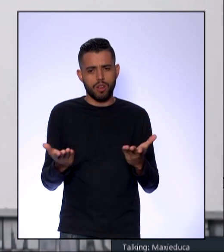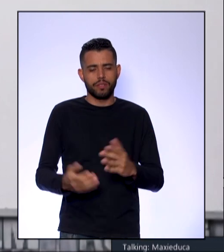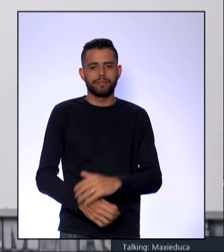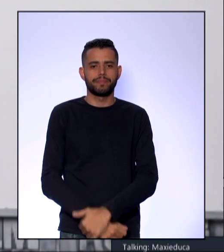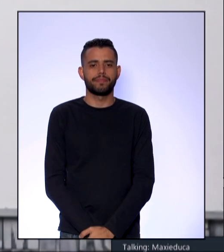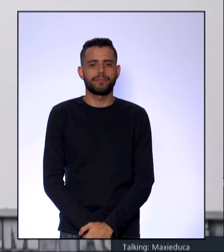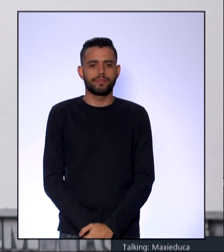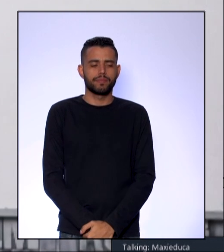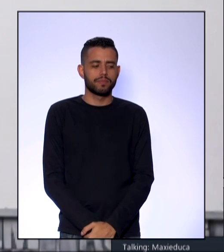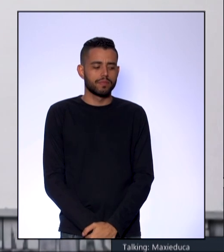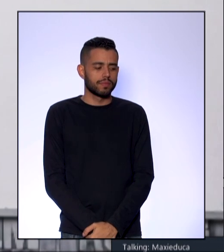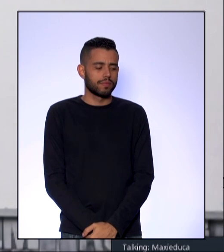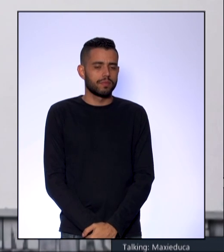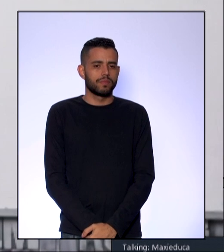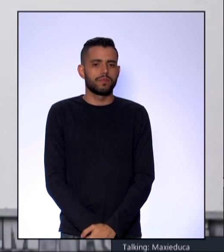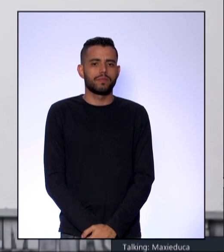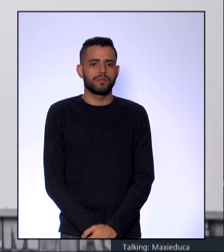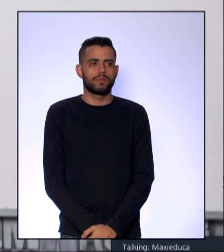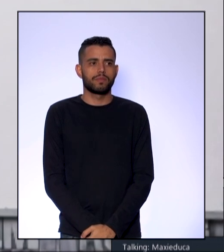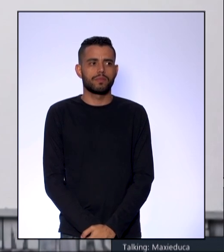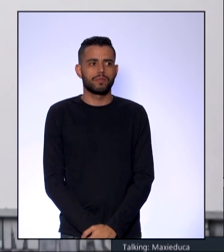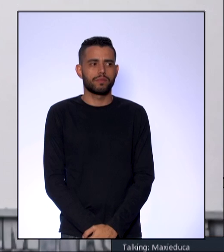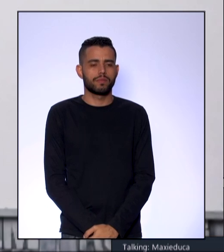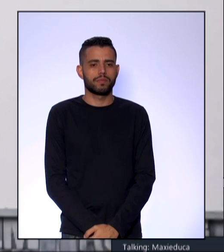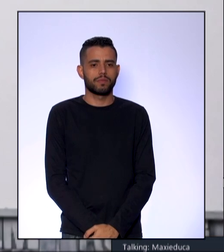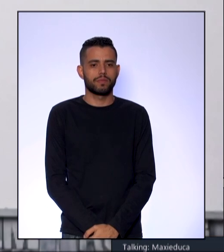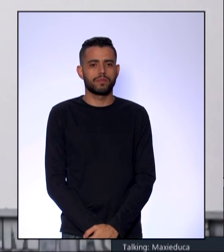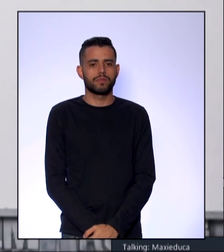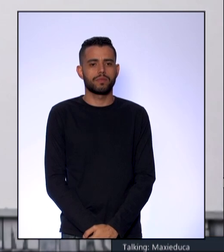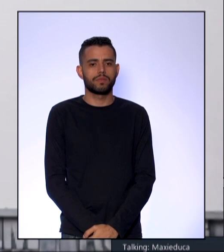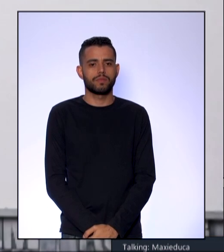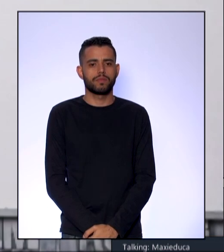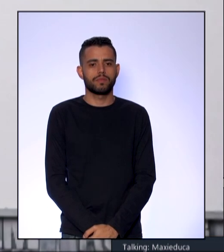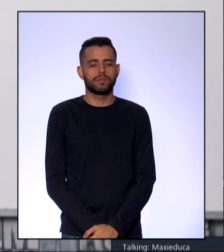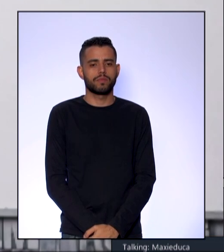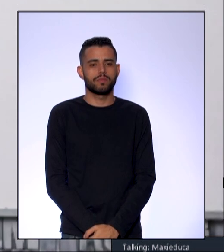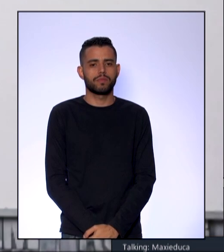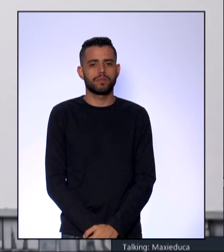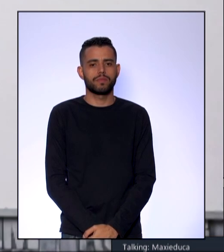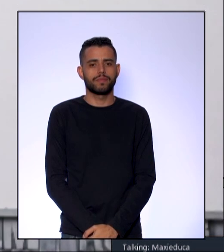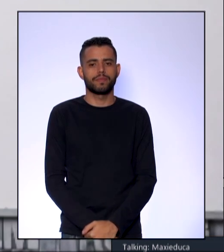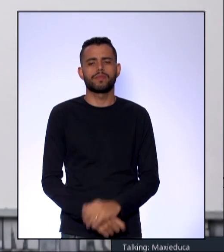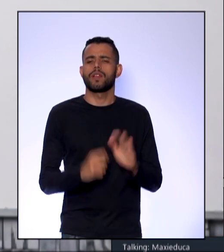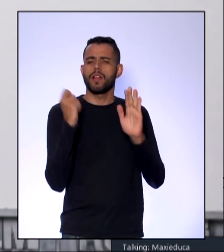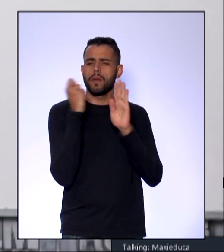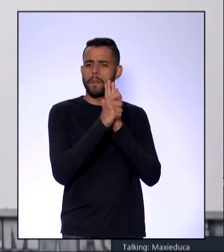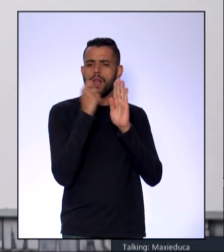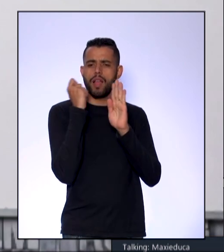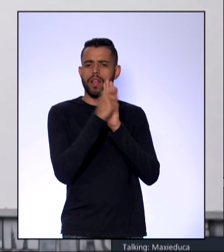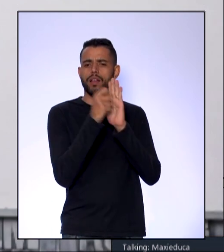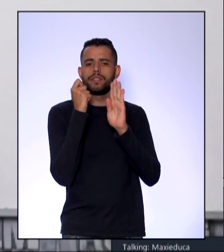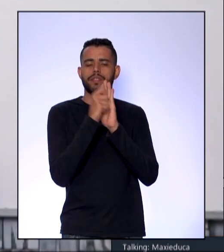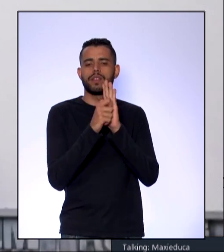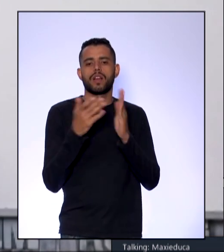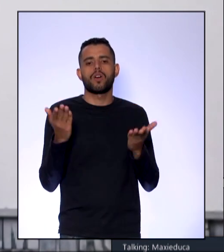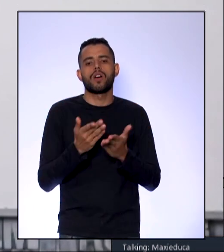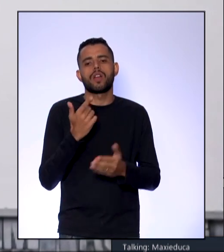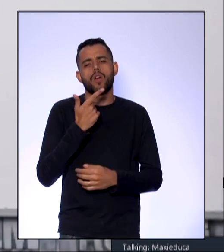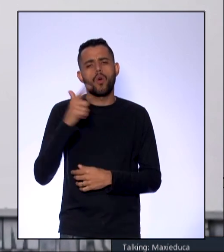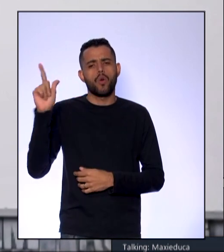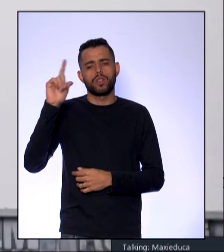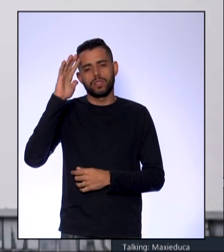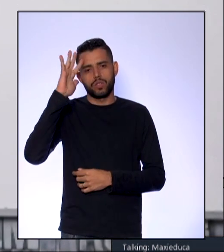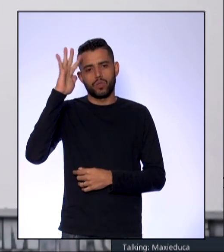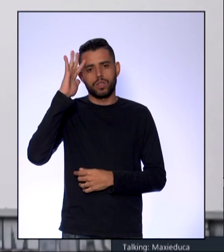tela, bateu o print, vamos apagando e vamos falar da outra teoria. É claro